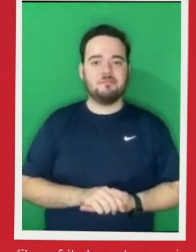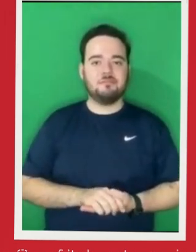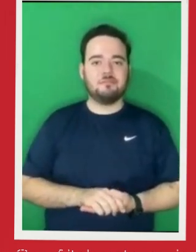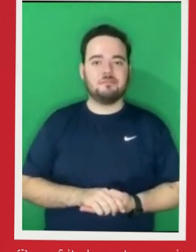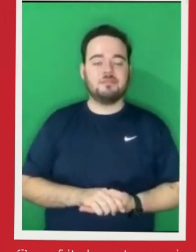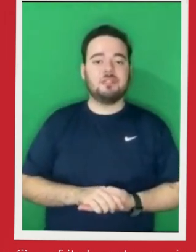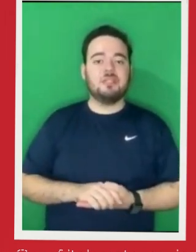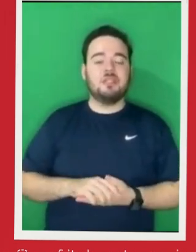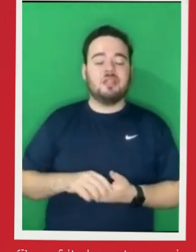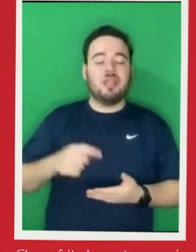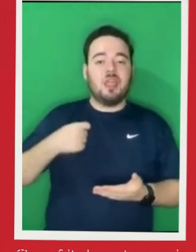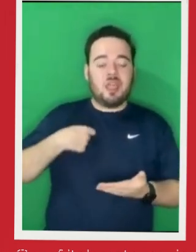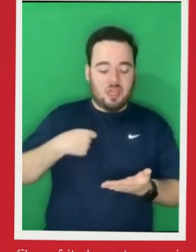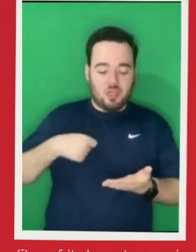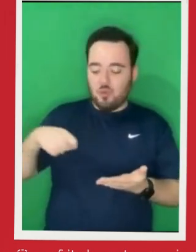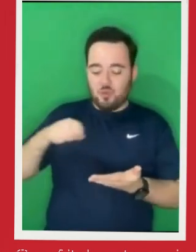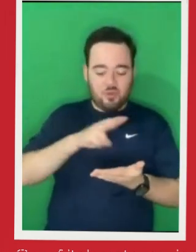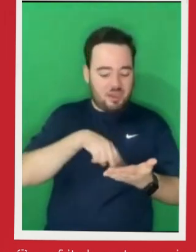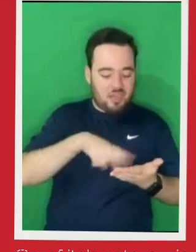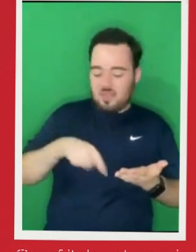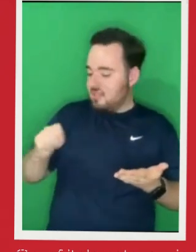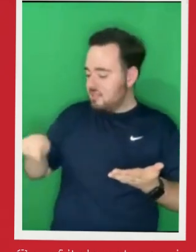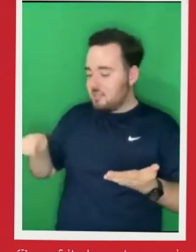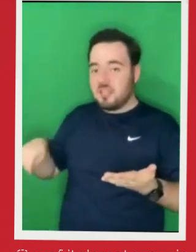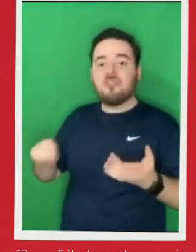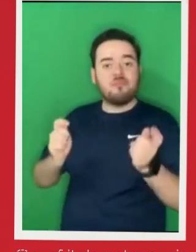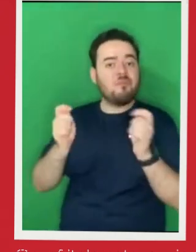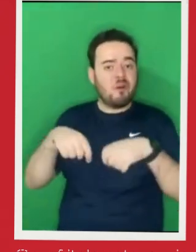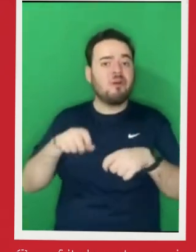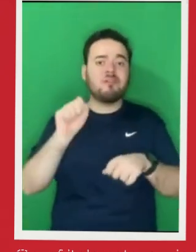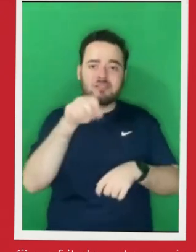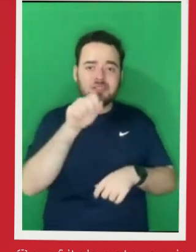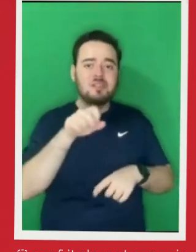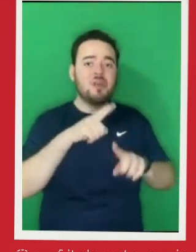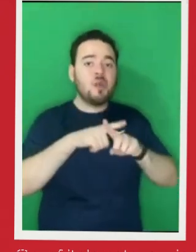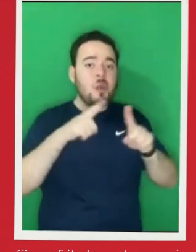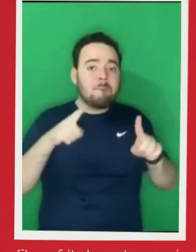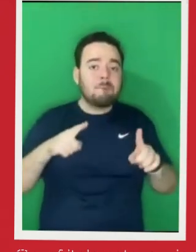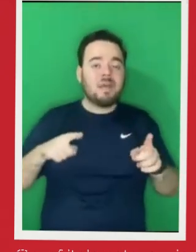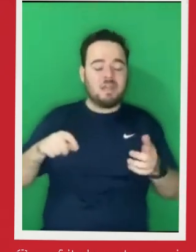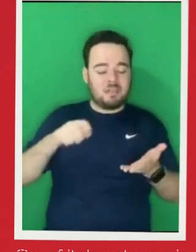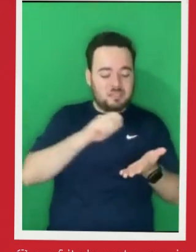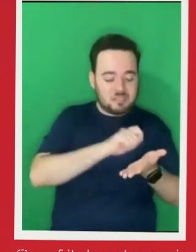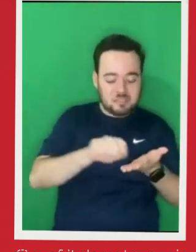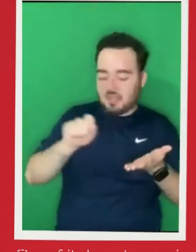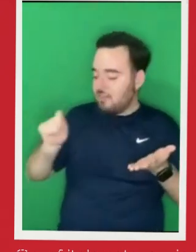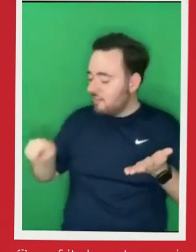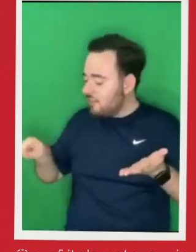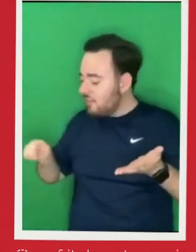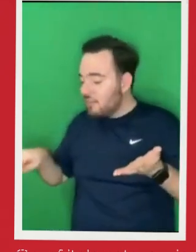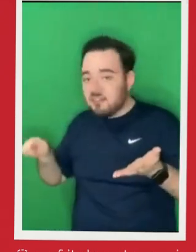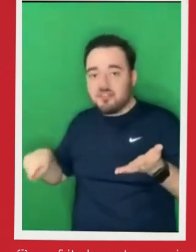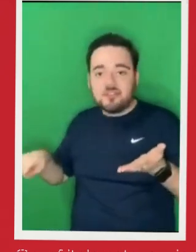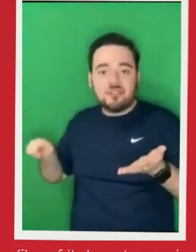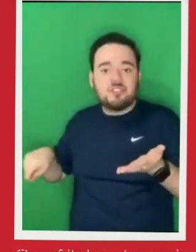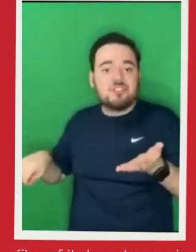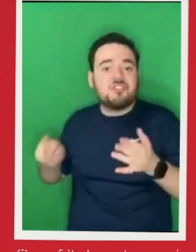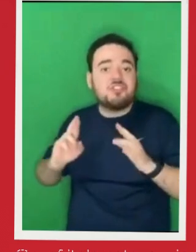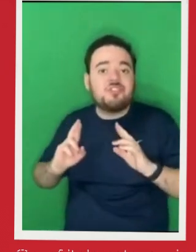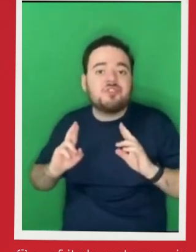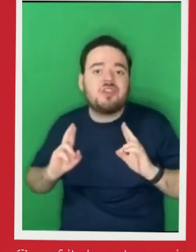Vamos lá, eu tomo nota enquanto leio, mas você pode tomar nota enquanto lê, mas toma notas de leitura no seu